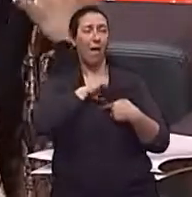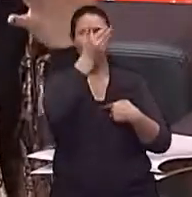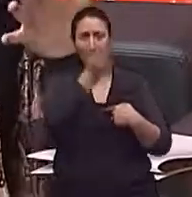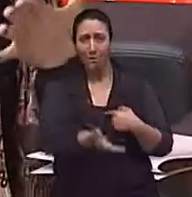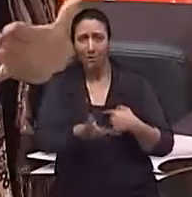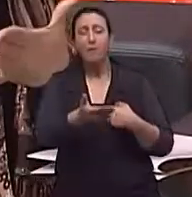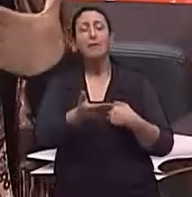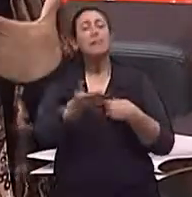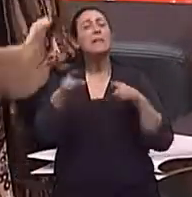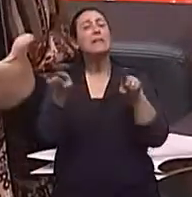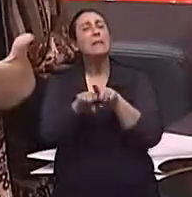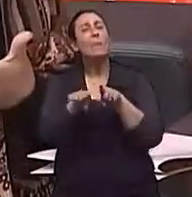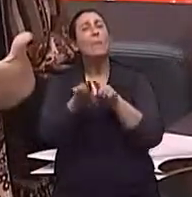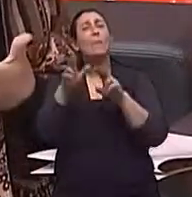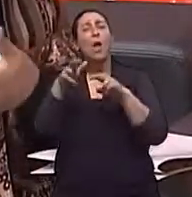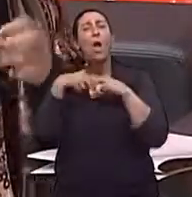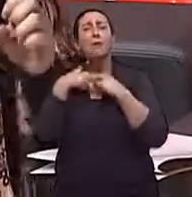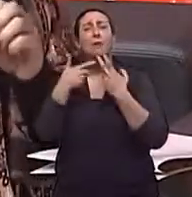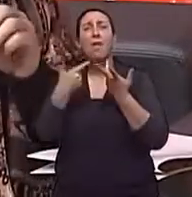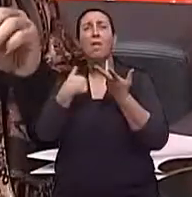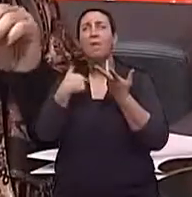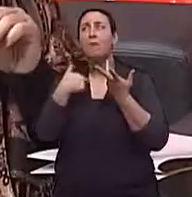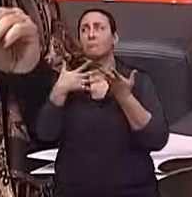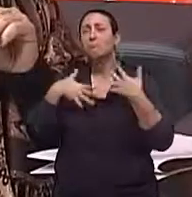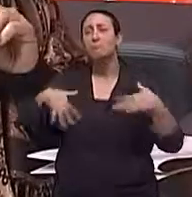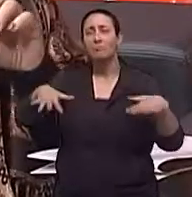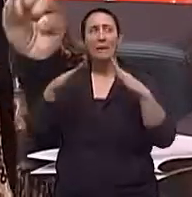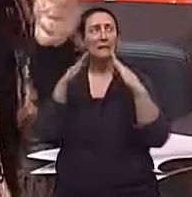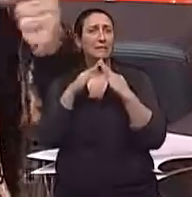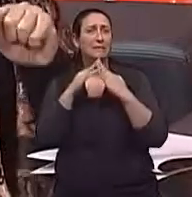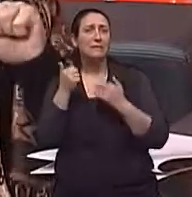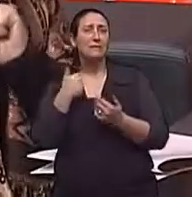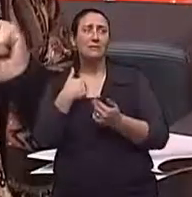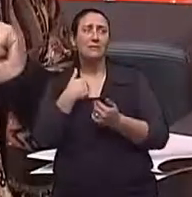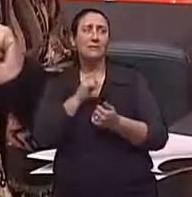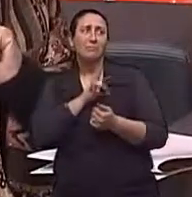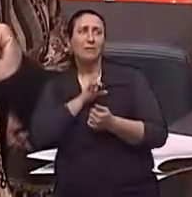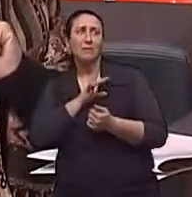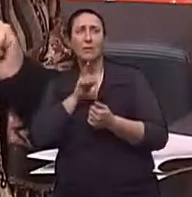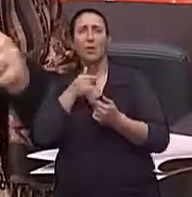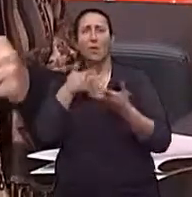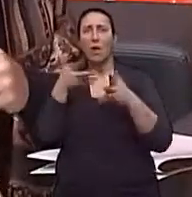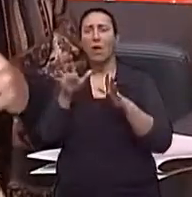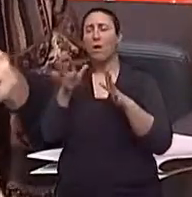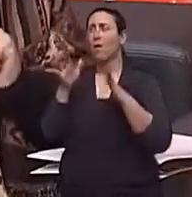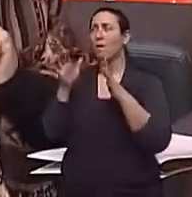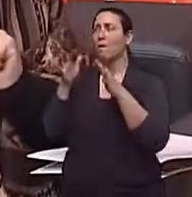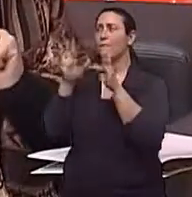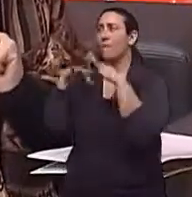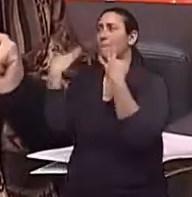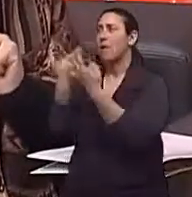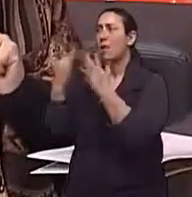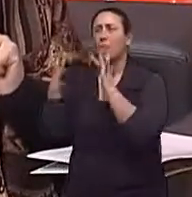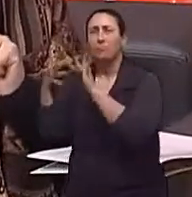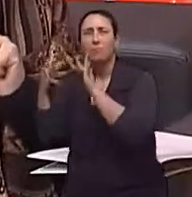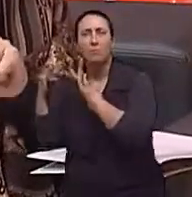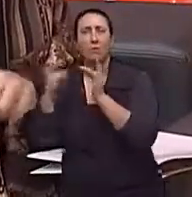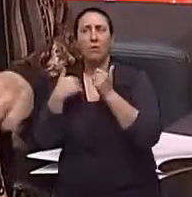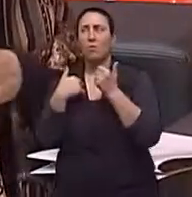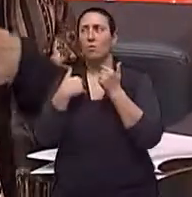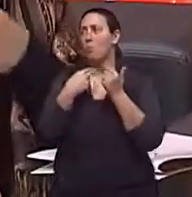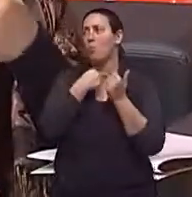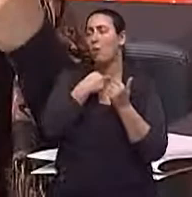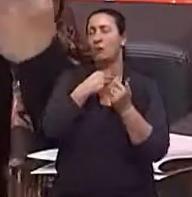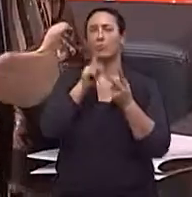porque se cria todo mundo em torno de privação Então as mulheres passam a não poder conviver com seus familiares a não poder conviver com